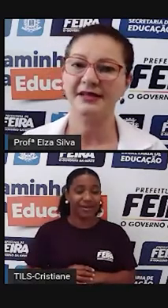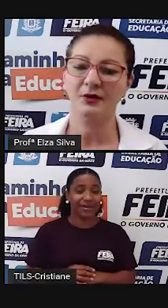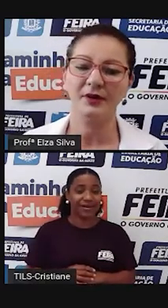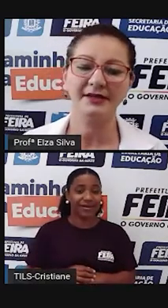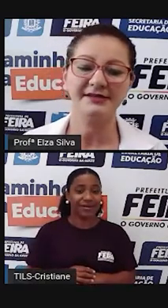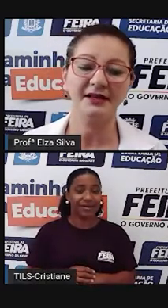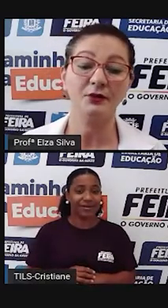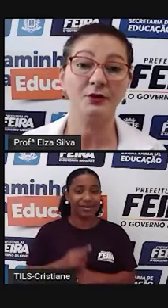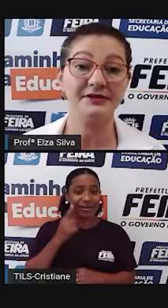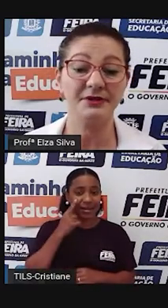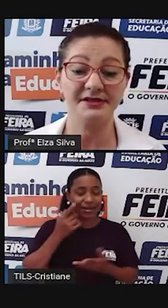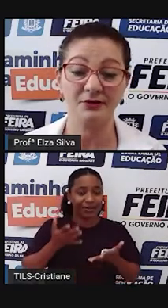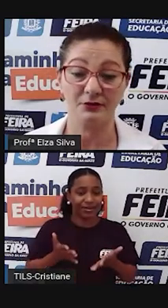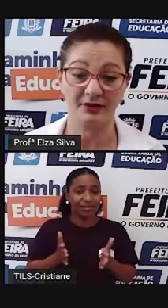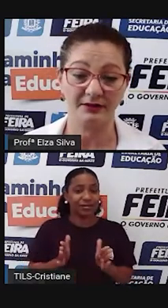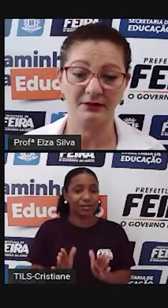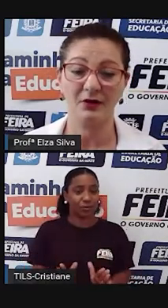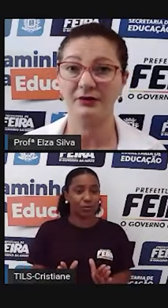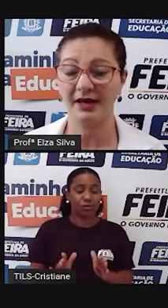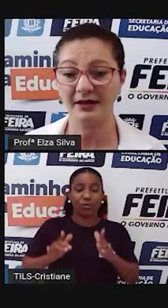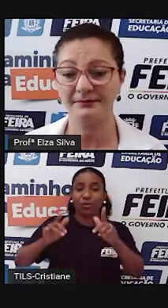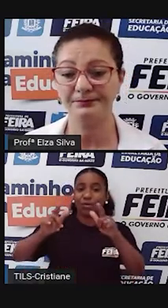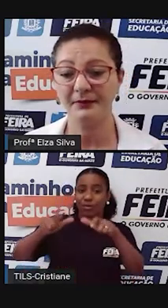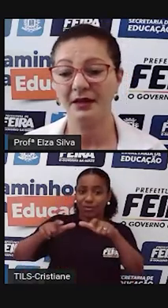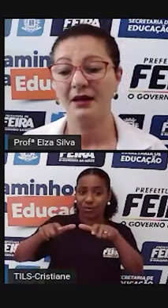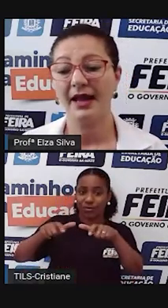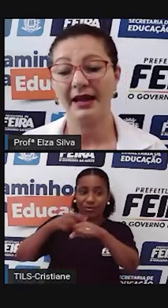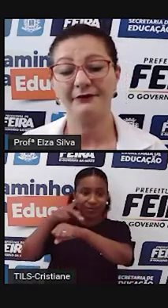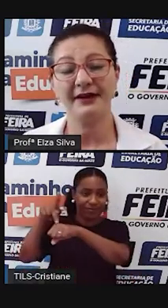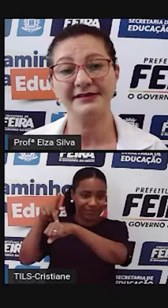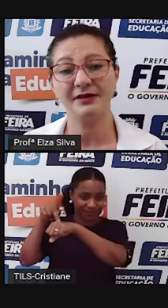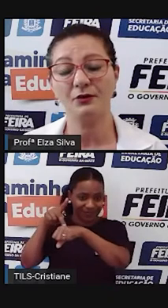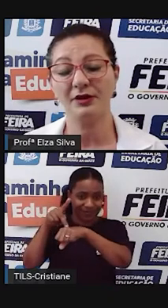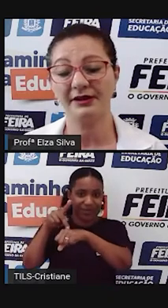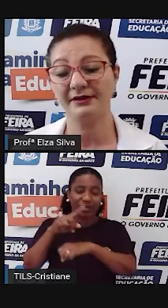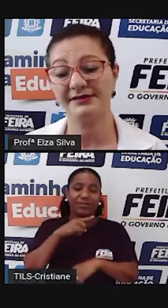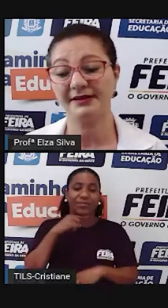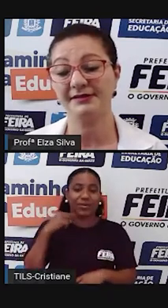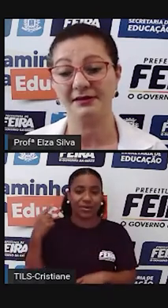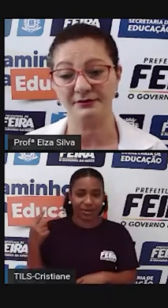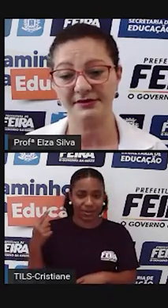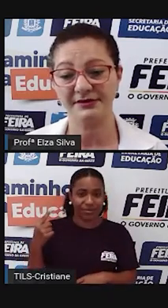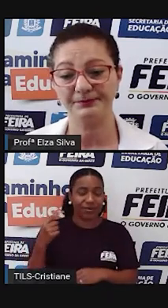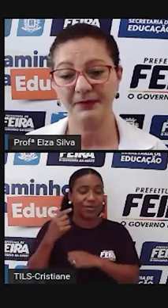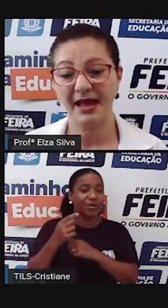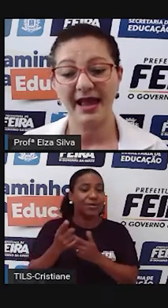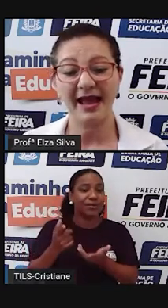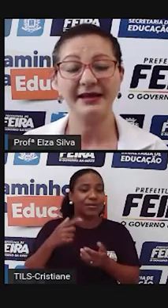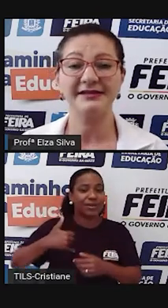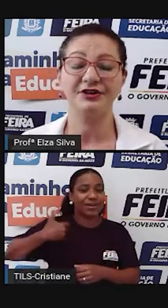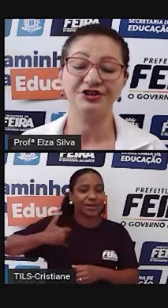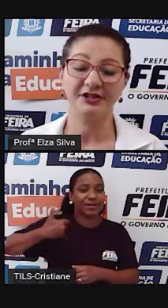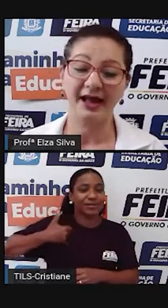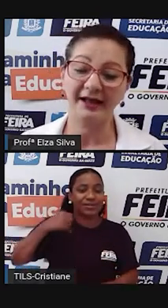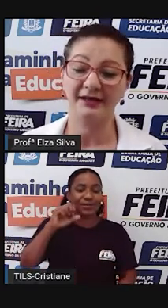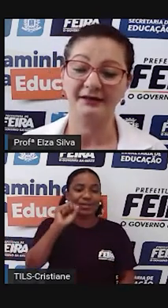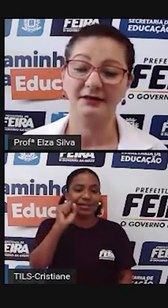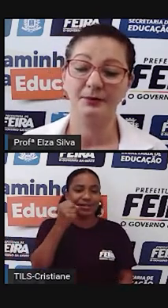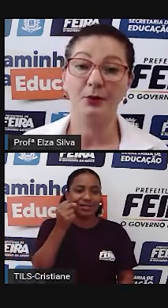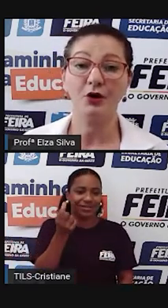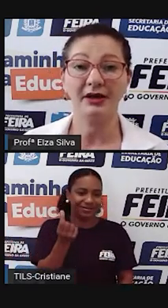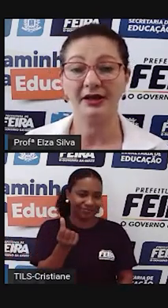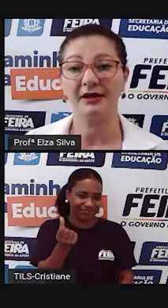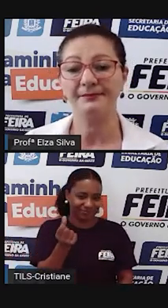ela nasceu em St. Louis, Missouri, ok? Ela faleceu com 86 anos. Ela se